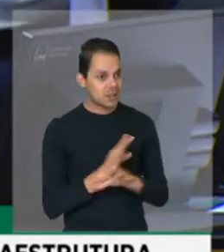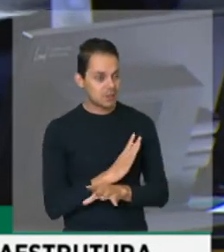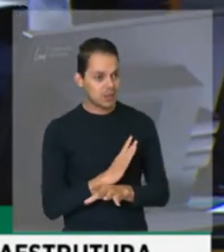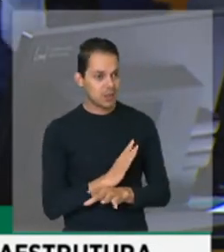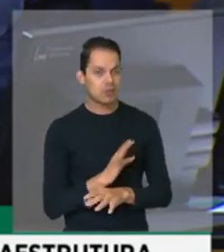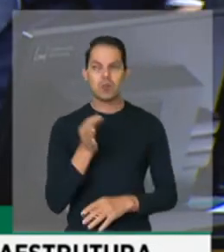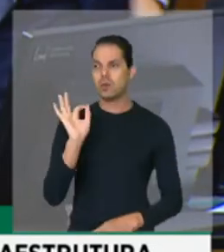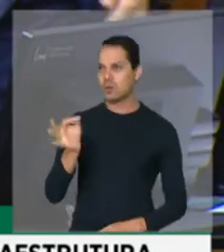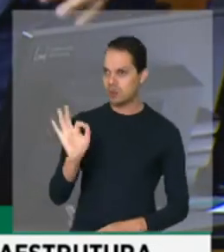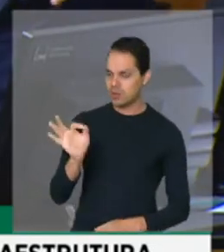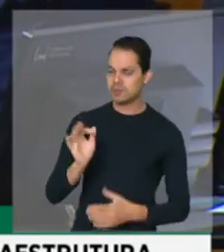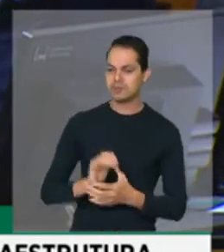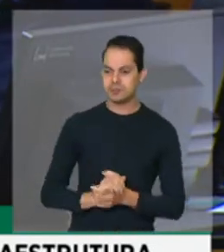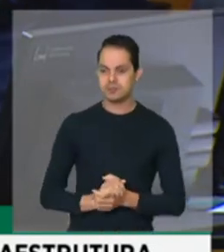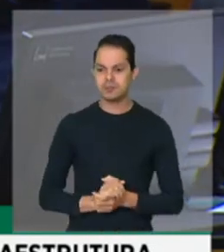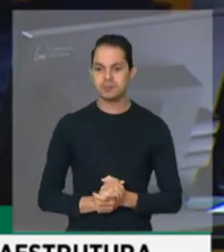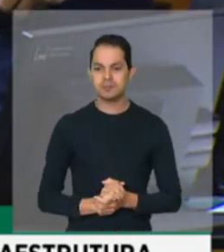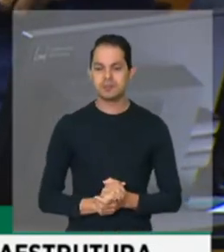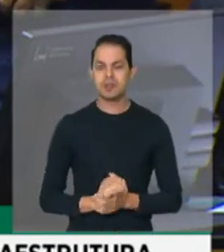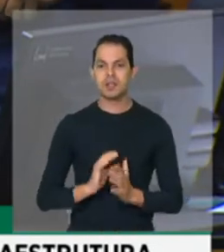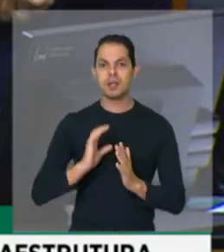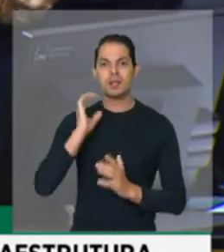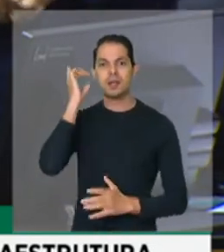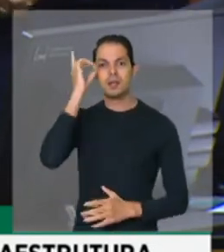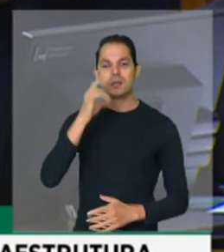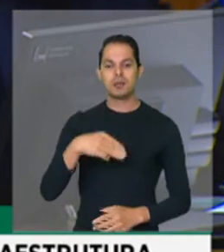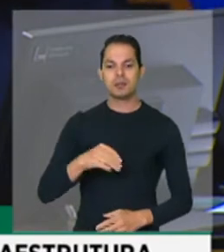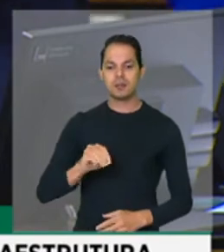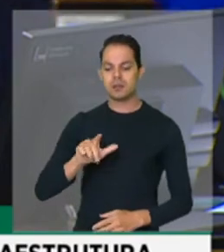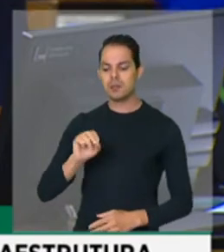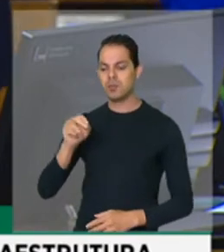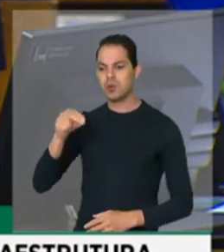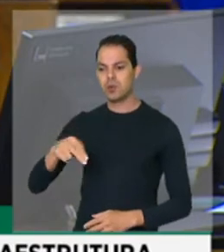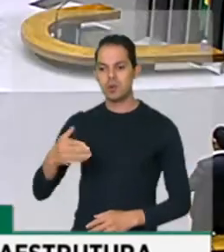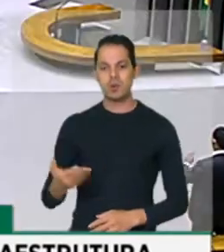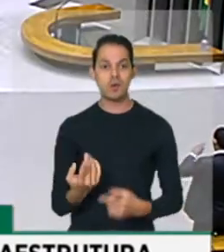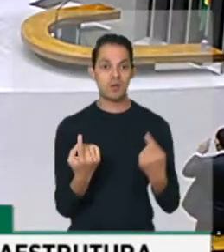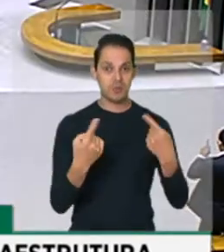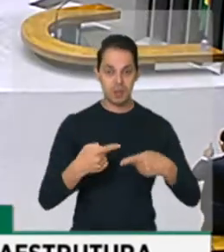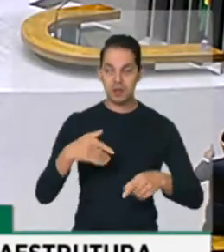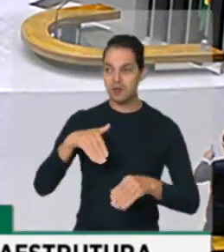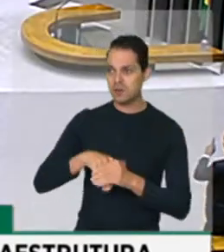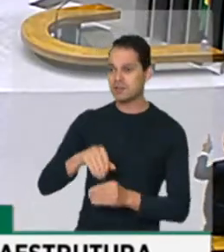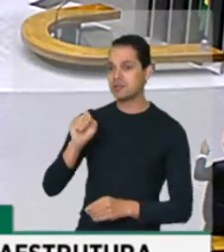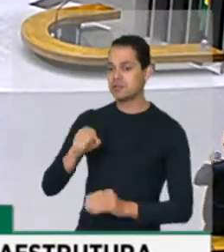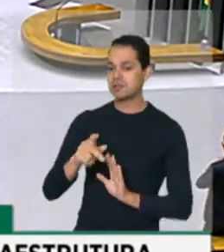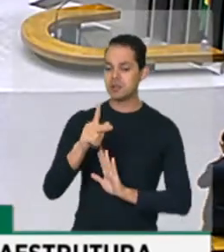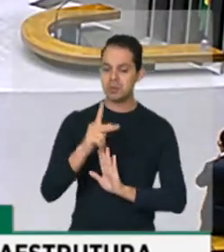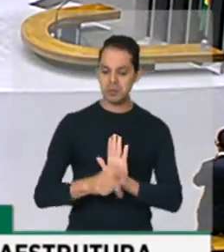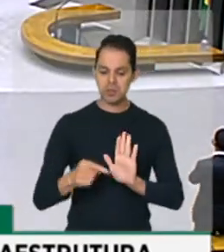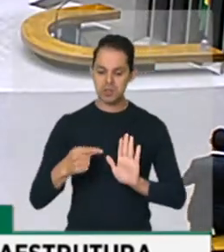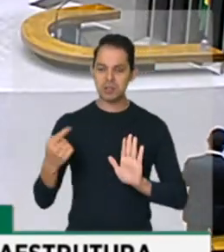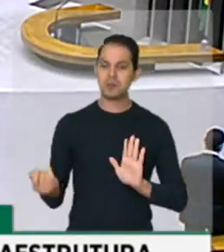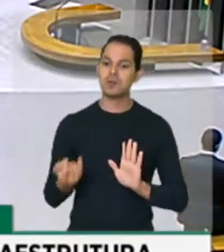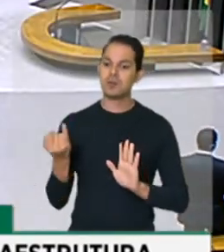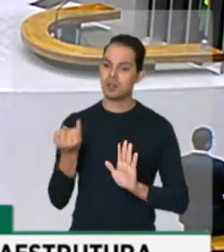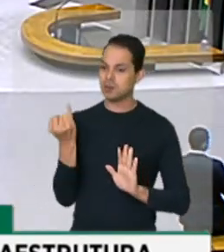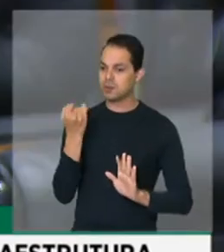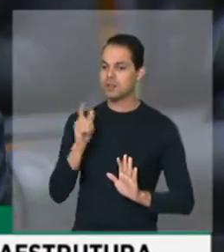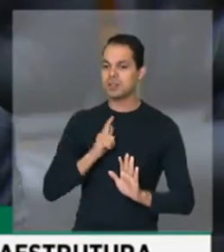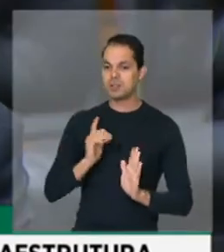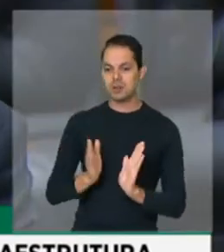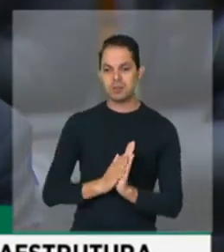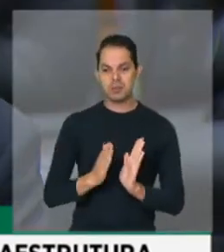Perfeito. Deputado Molon, pela oposição. Presidente, pela oposição, oriento sim. O projeto é um projeto muito importante. Eu quero